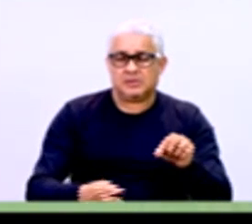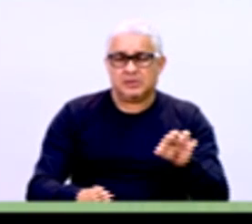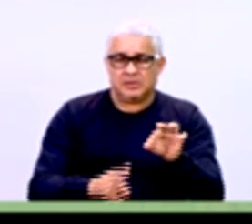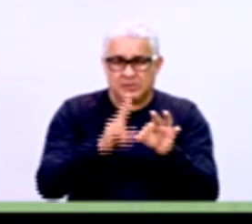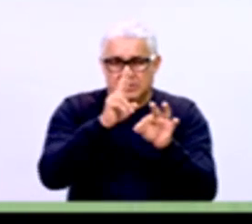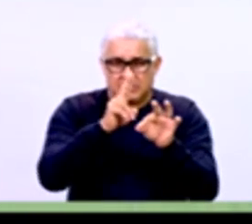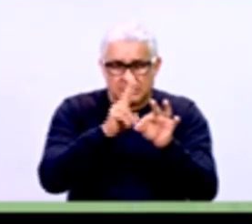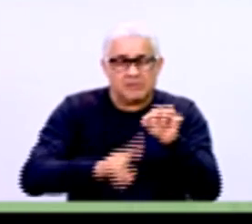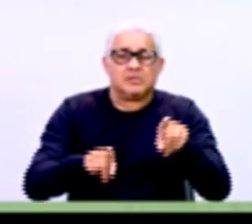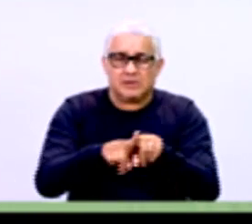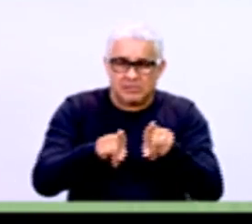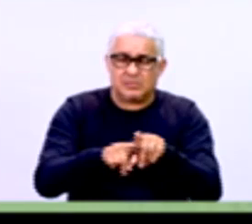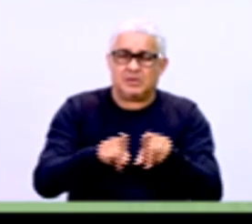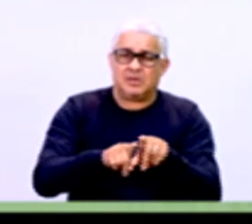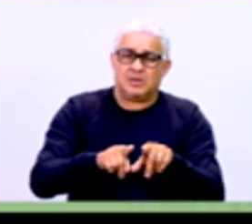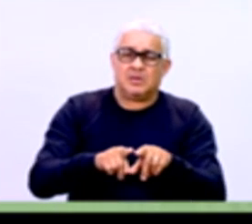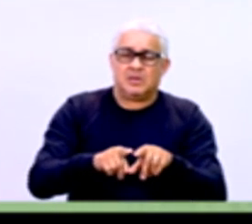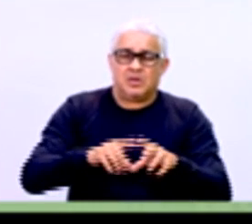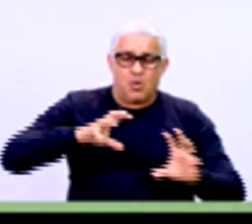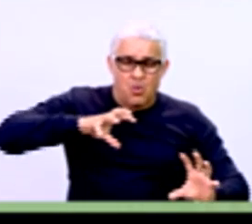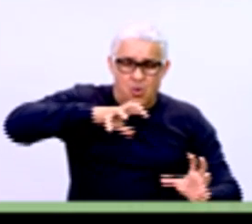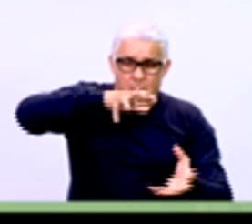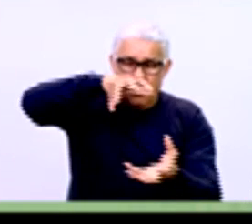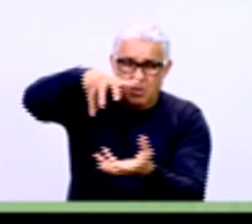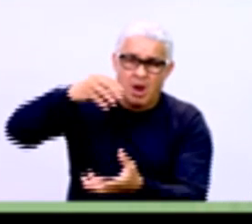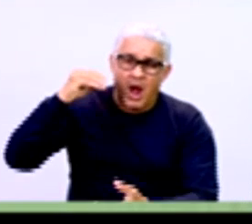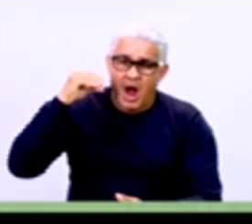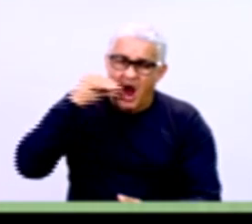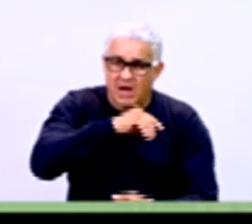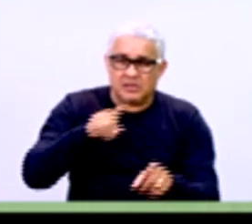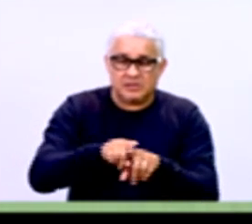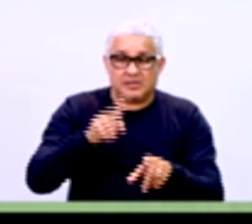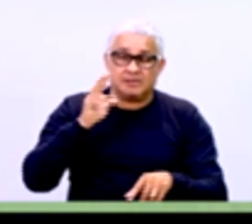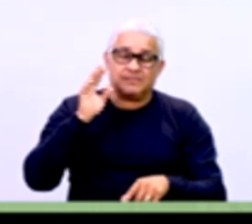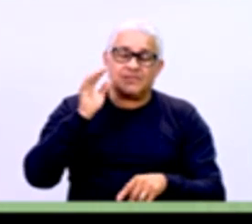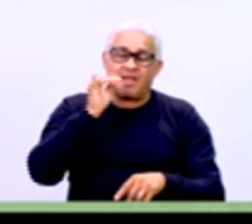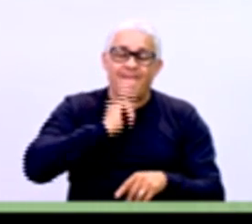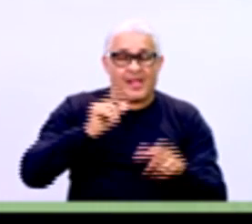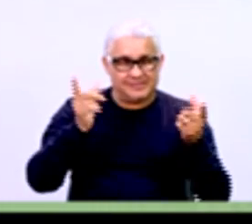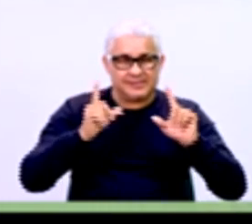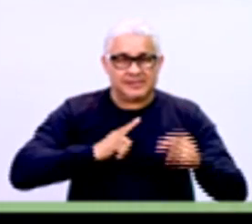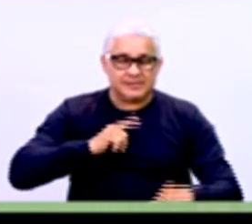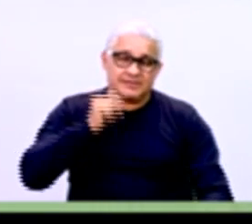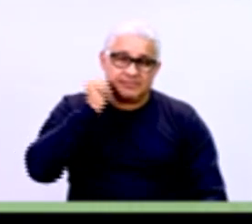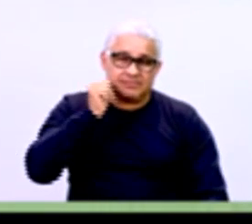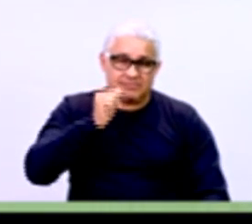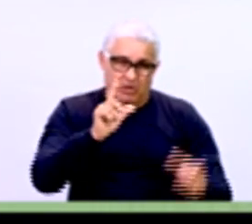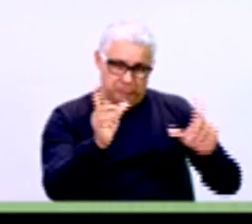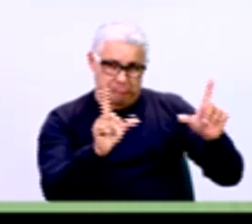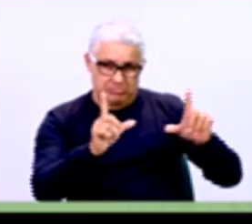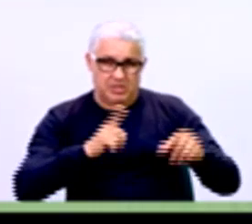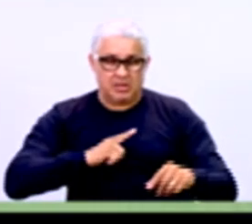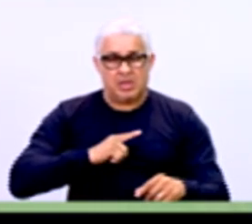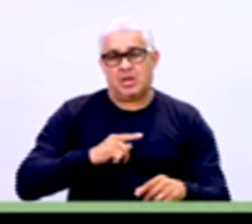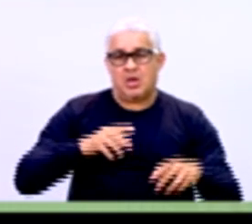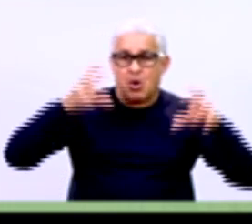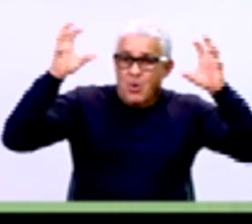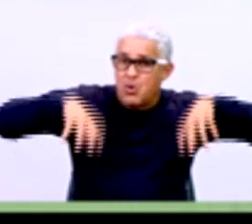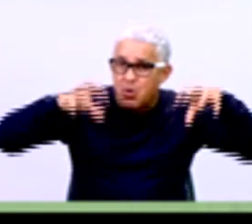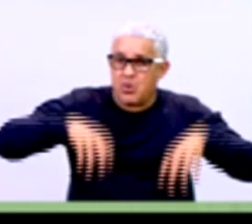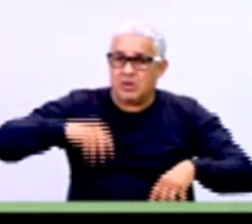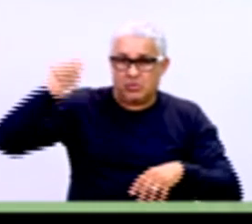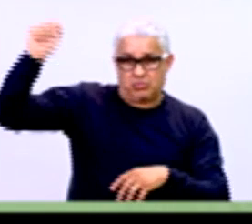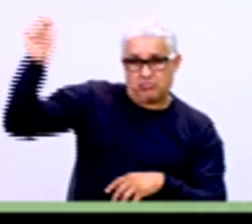qualquer dia a moça da previsão do tempo vai falar, a previsão para amanhã vai ser ou chuva, ou sol, ou vento, ou geada, não